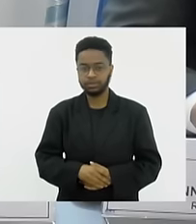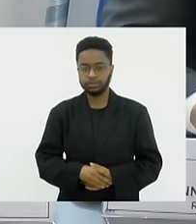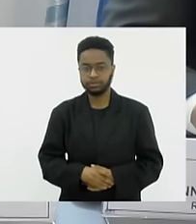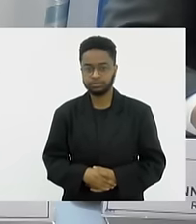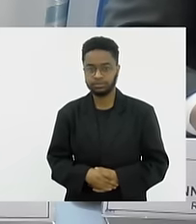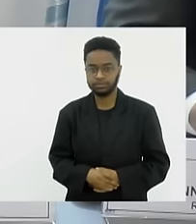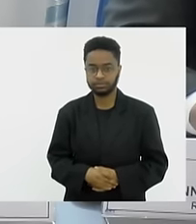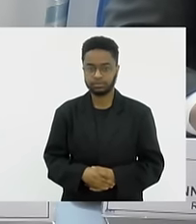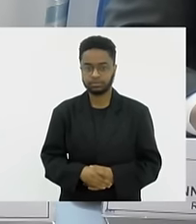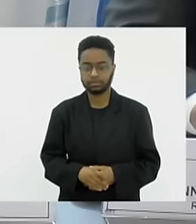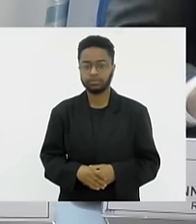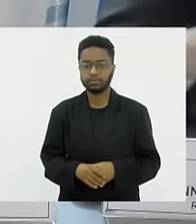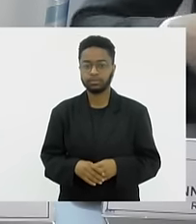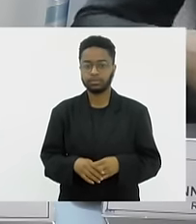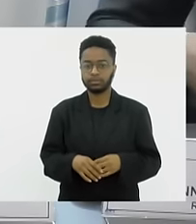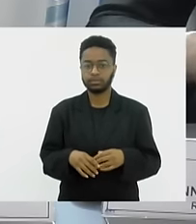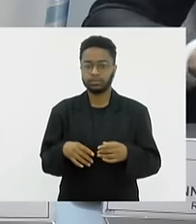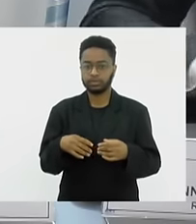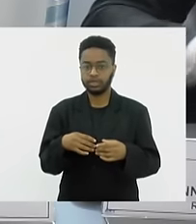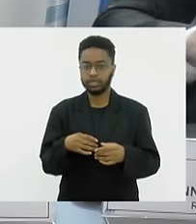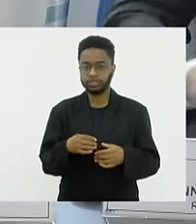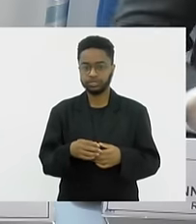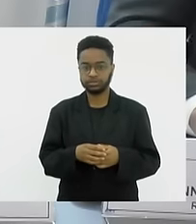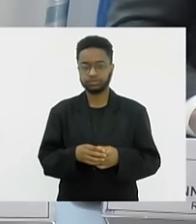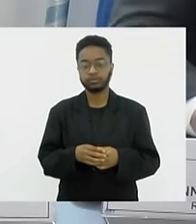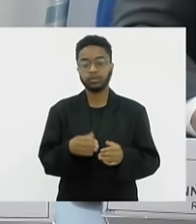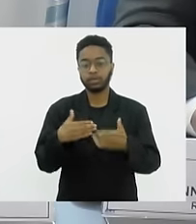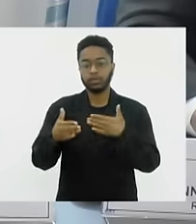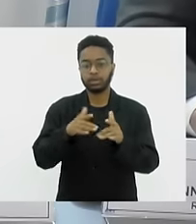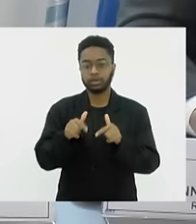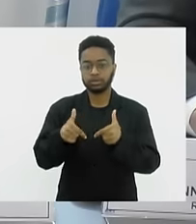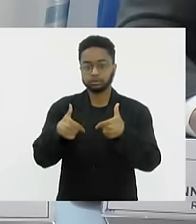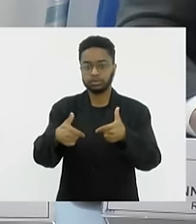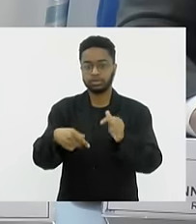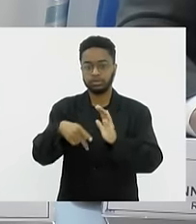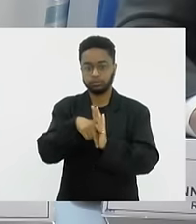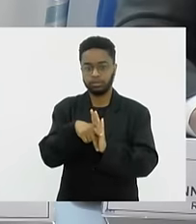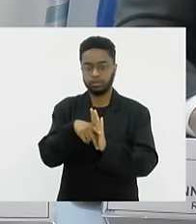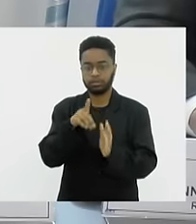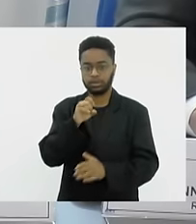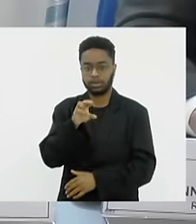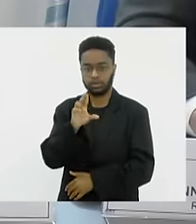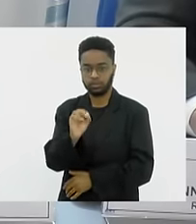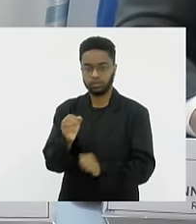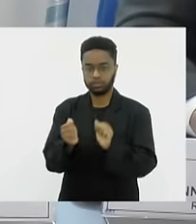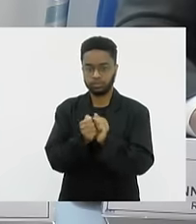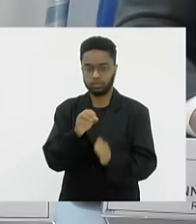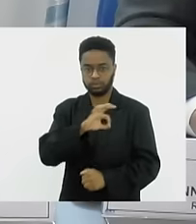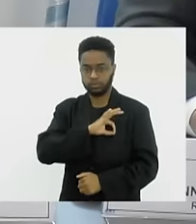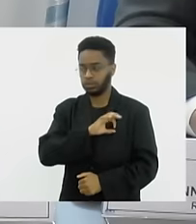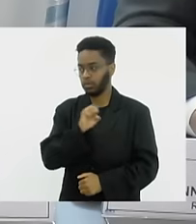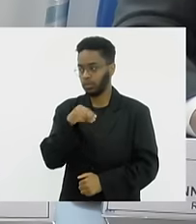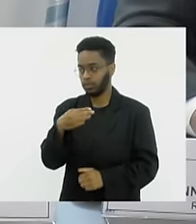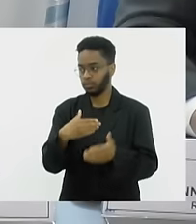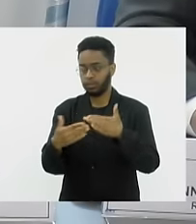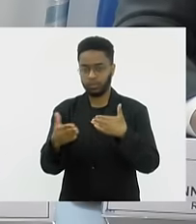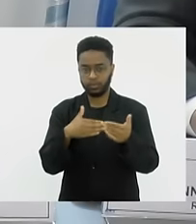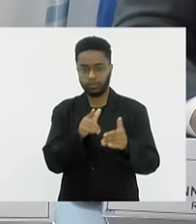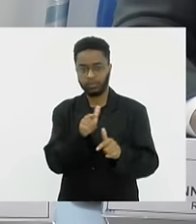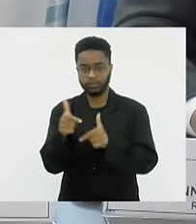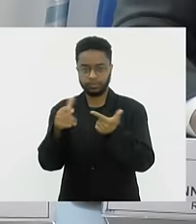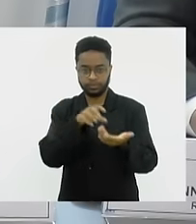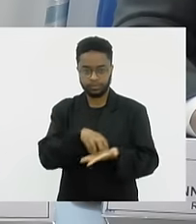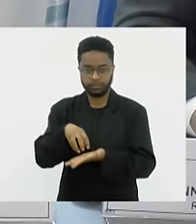daí, qualquer operação do Detro junto à Polícia Civil, a qualquer outra polícia, a qualquer outro